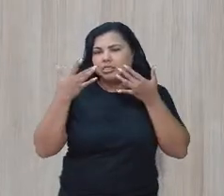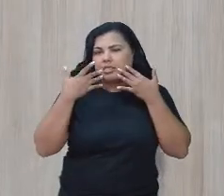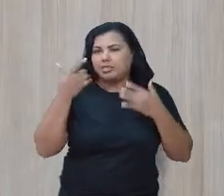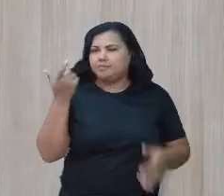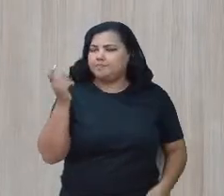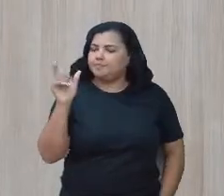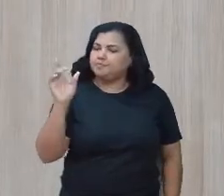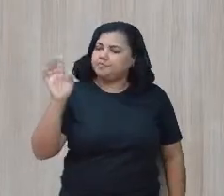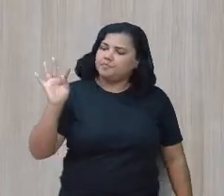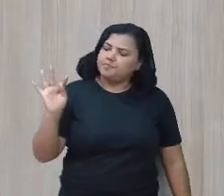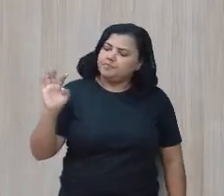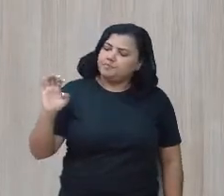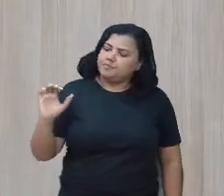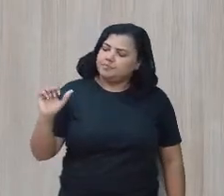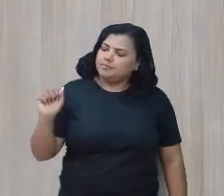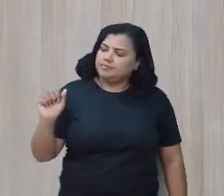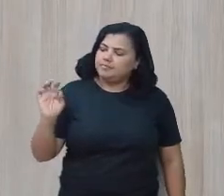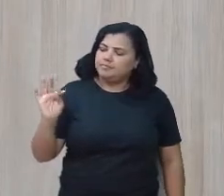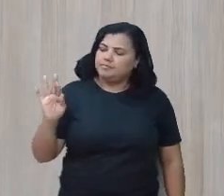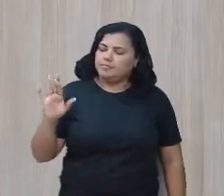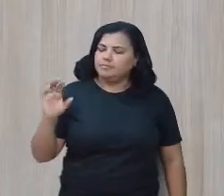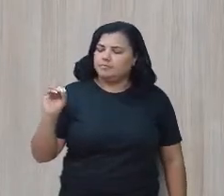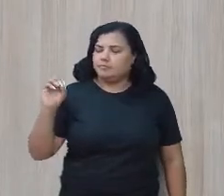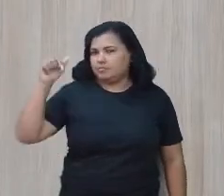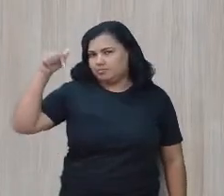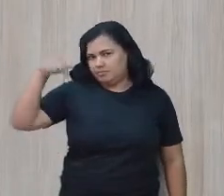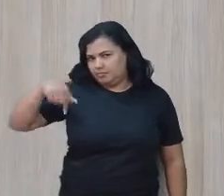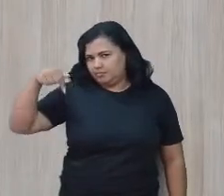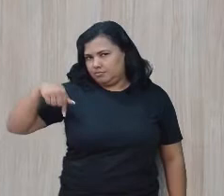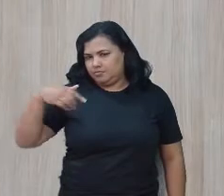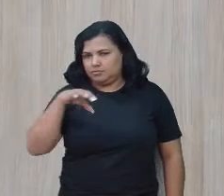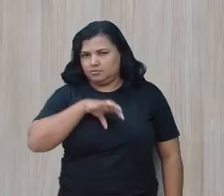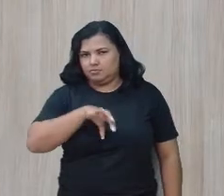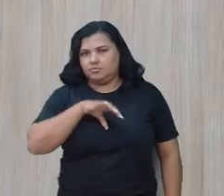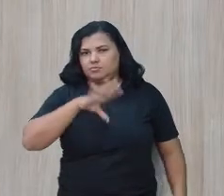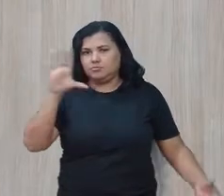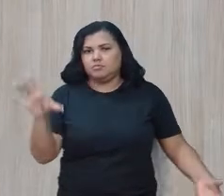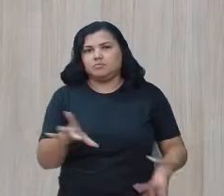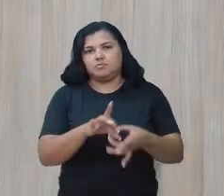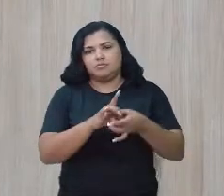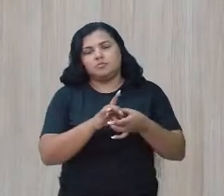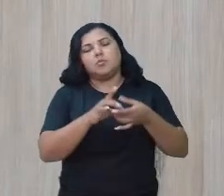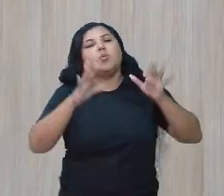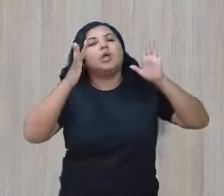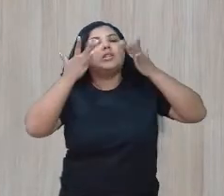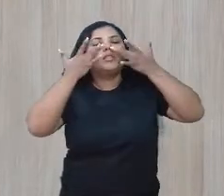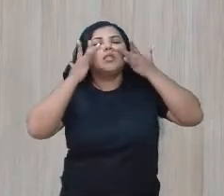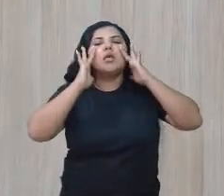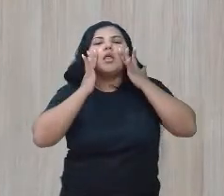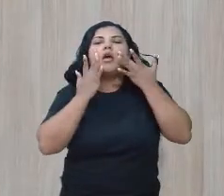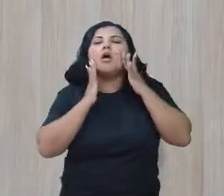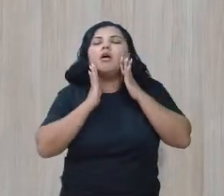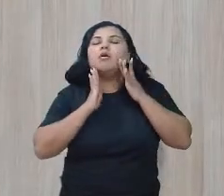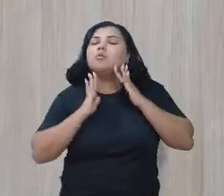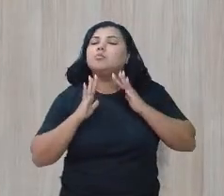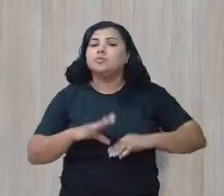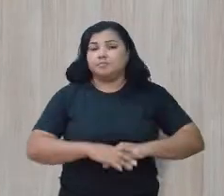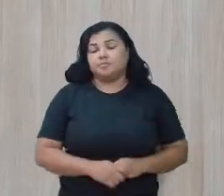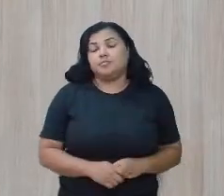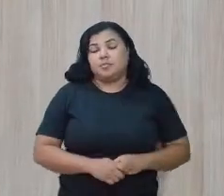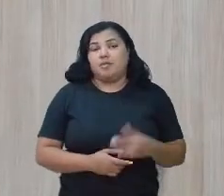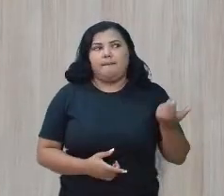origina também, né, na nossa língua portuguesa, da palavra, ela está relacionada com a palavra drama. Né? E a